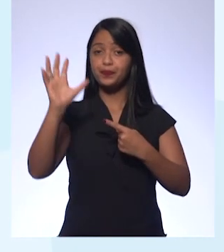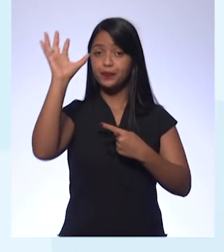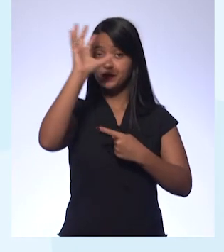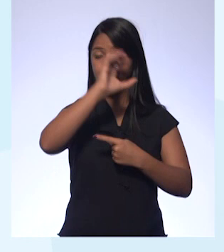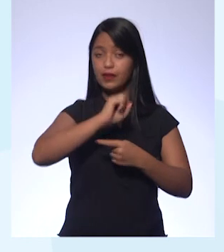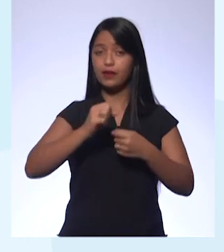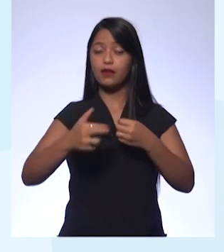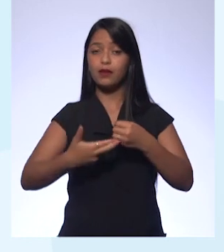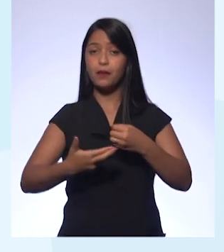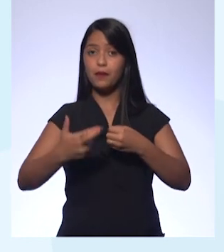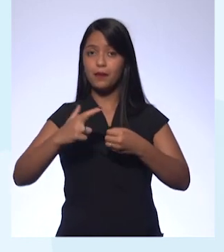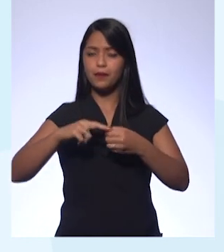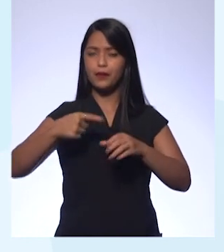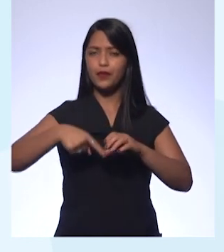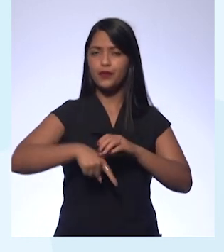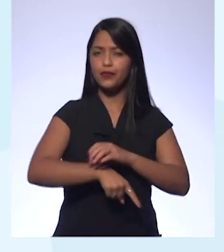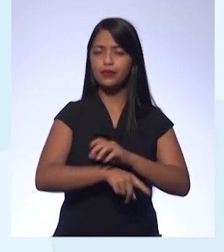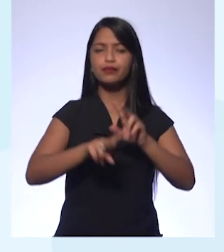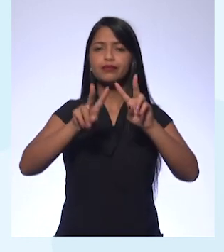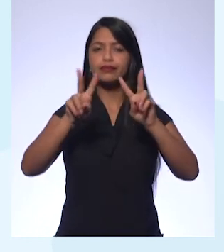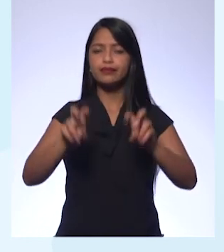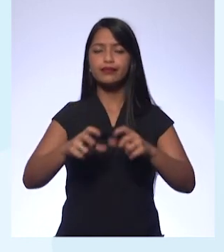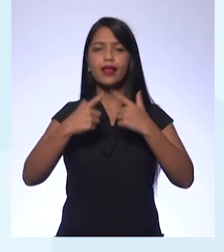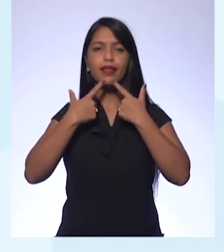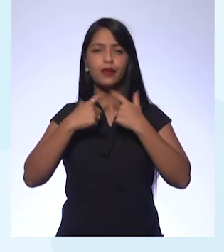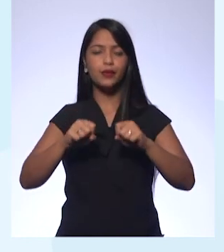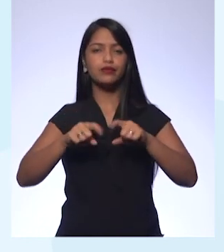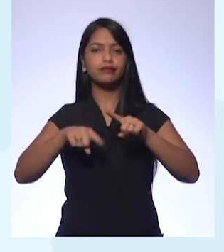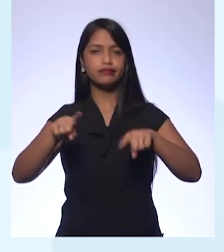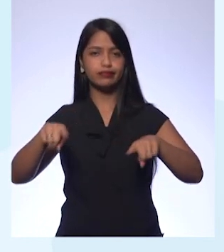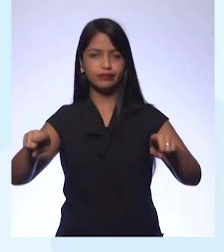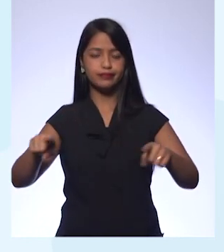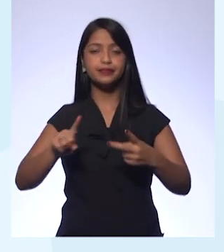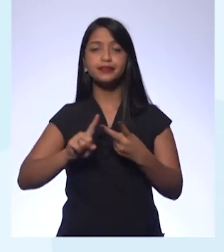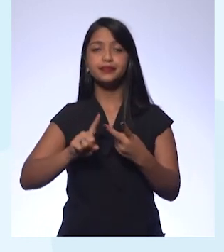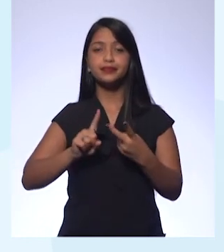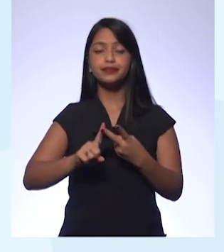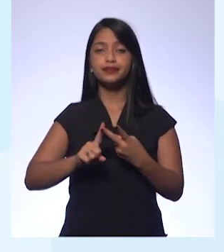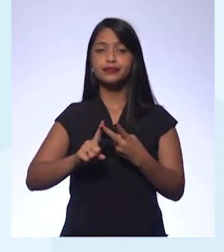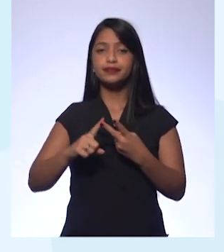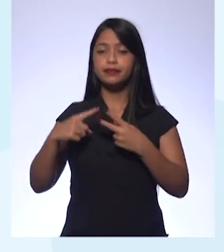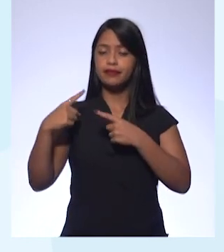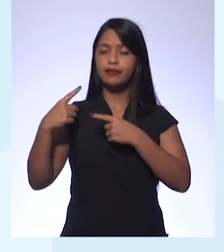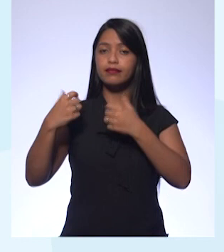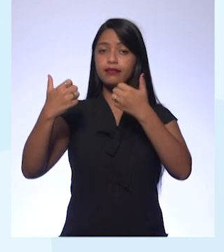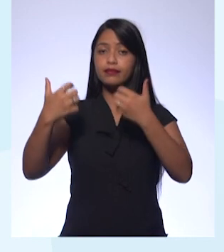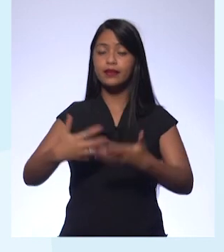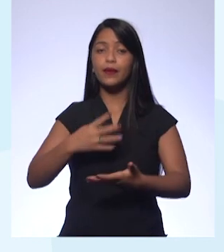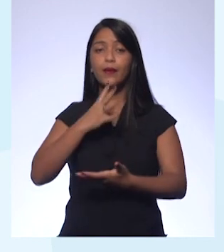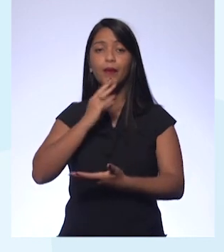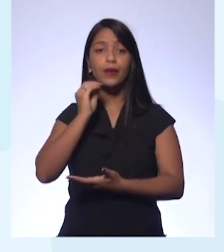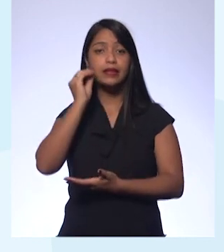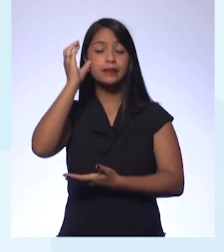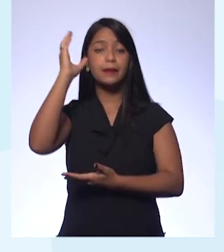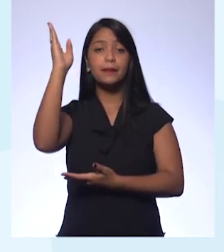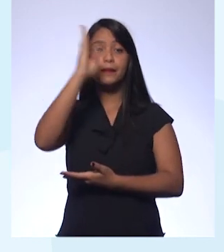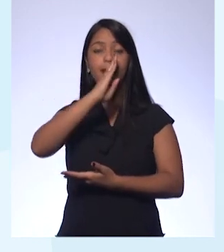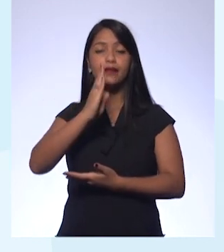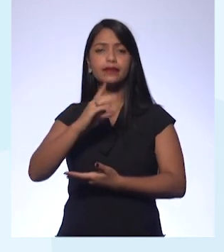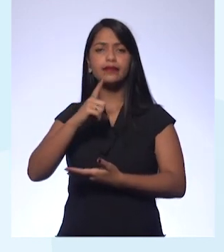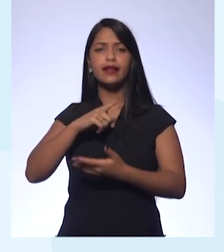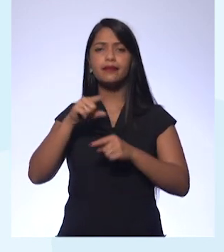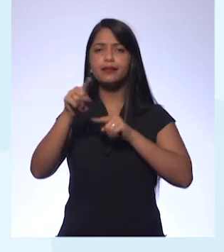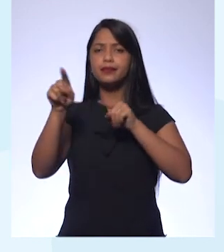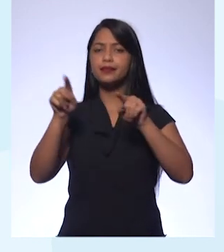linguísticas, né? Isto é, das variedades da nossa língua. Sistematização dos conhecimentos acerca das variações linguísticas no Brasil. Então, eu tentei